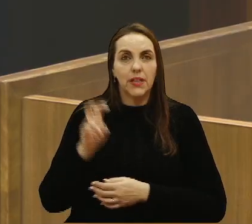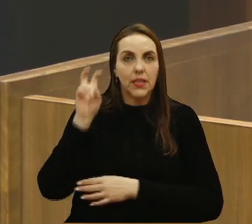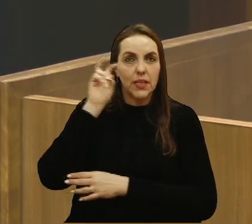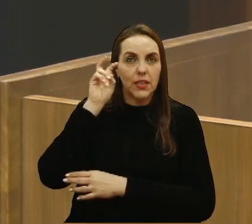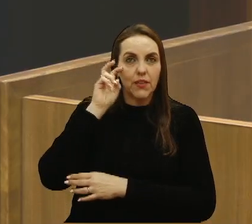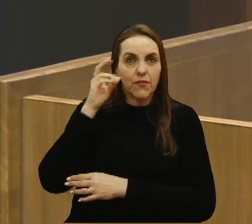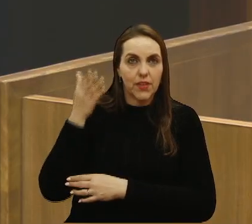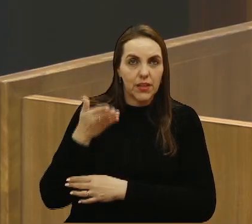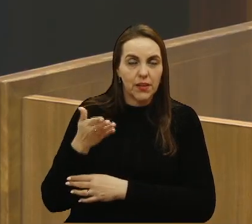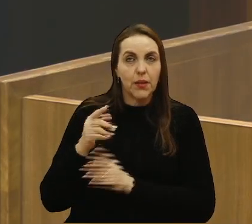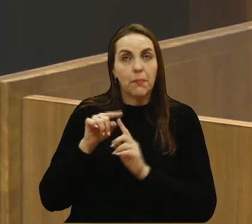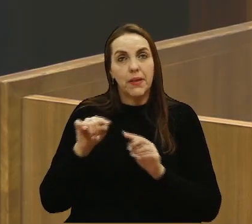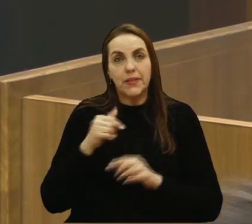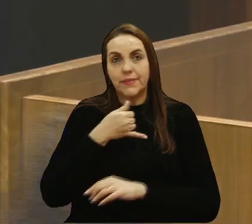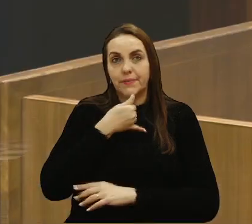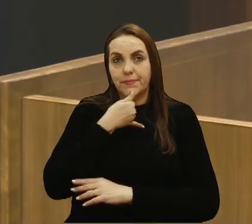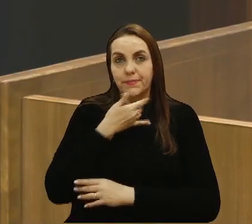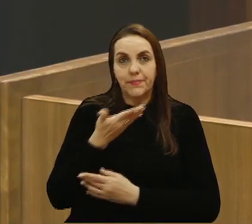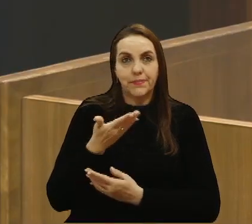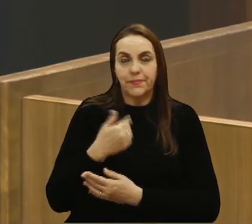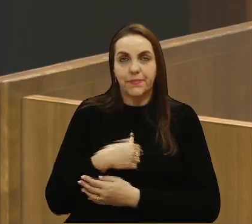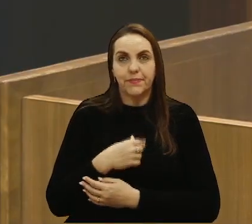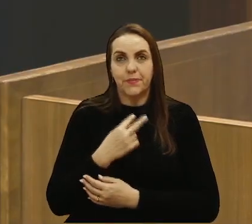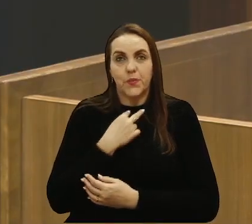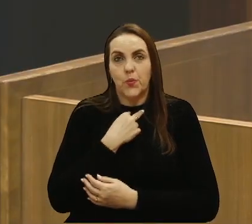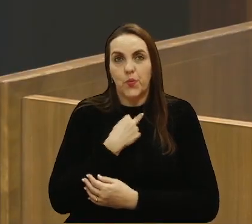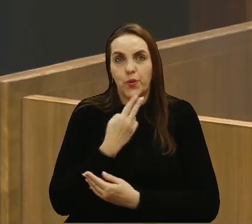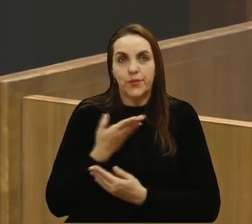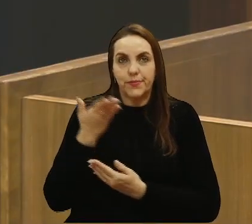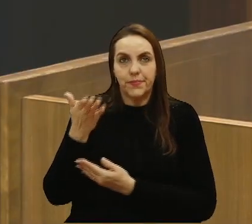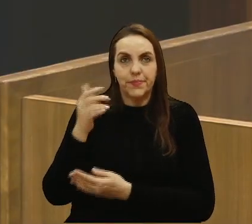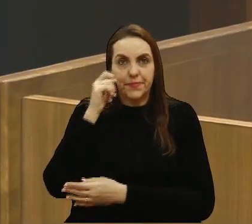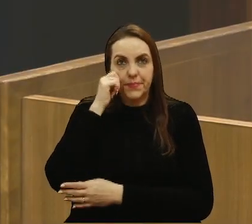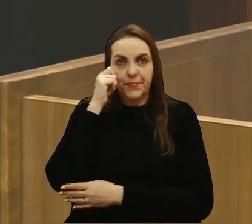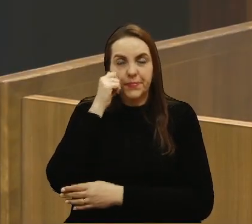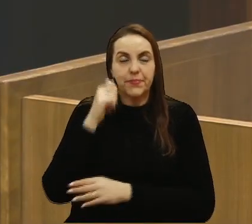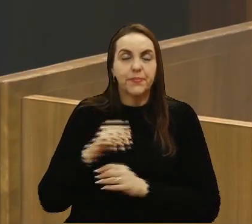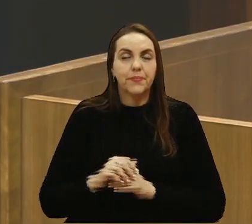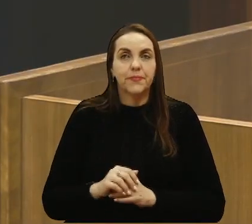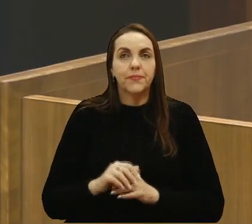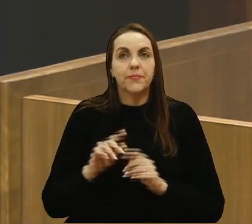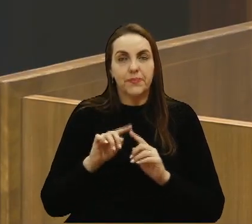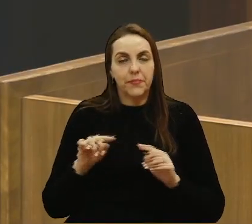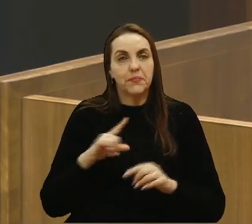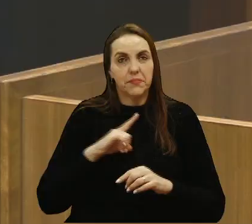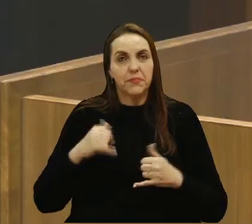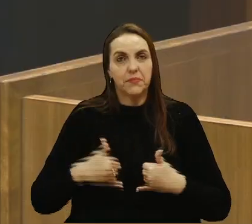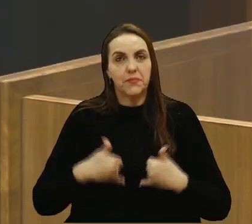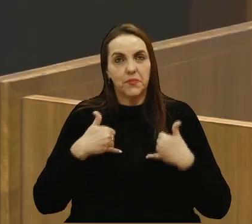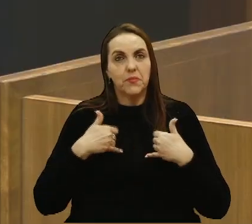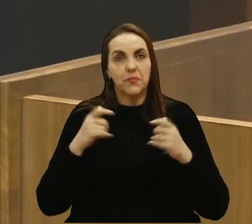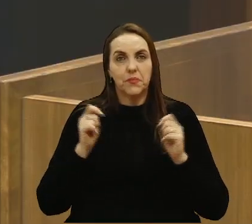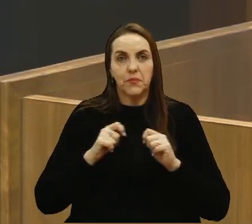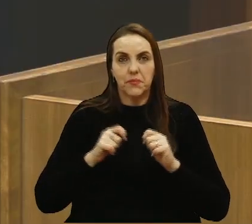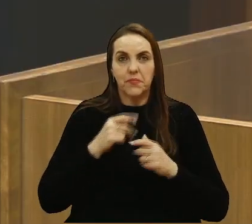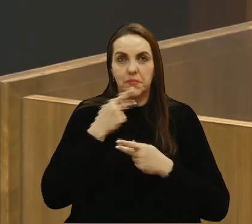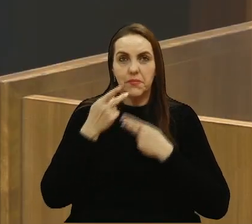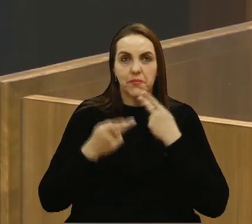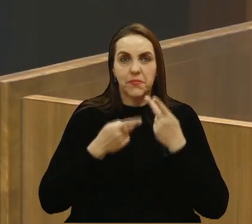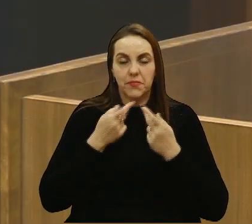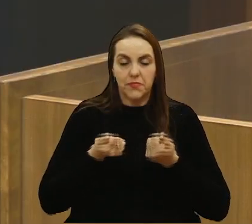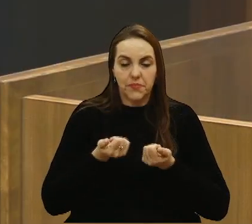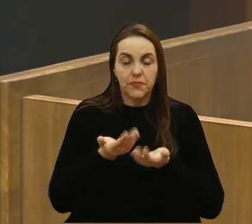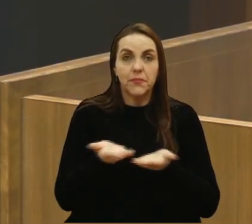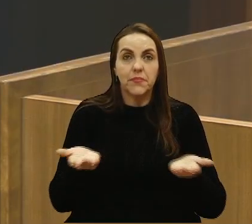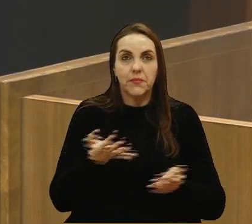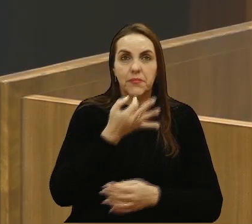quinta-feira, mas infelizmente não poderei estar lá presente, mas tenho aqui o orgulho de poder dizer que serão entregues para